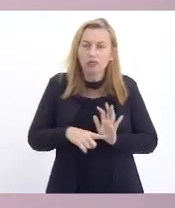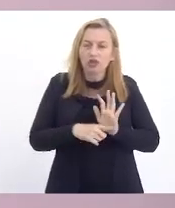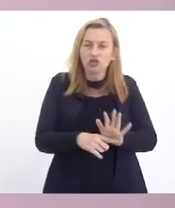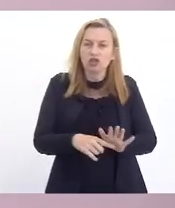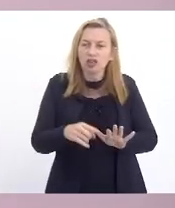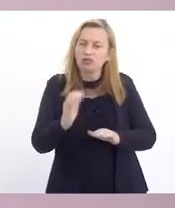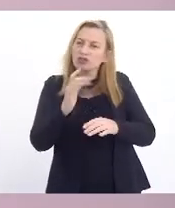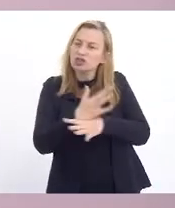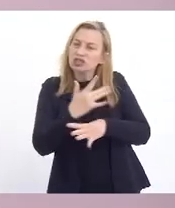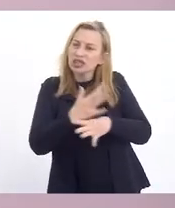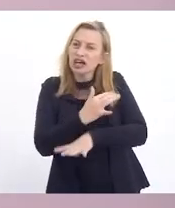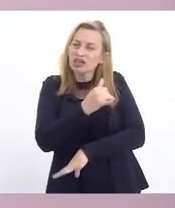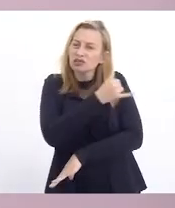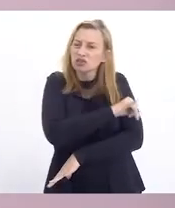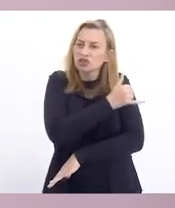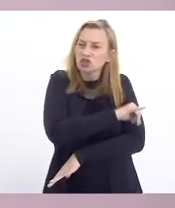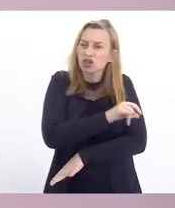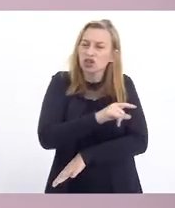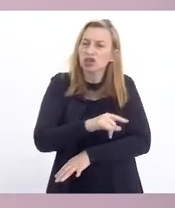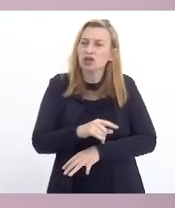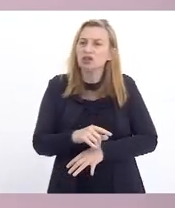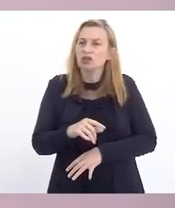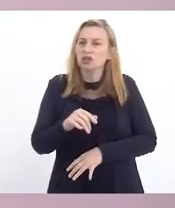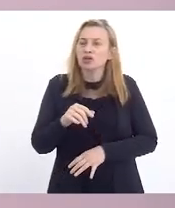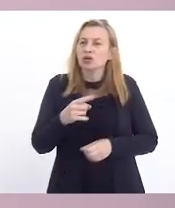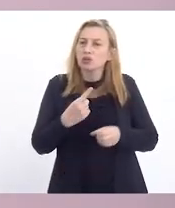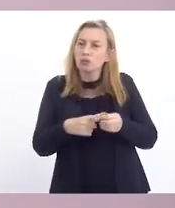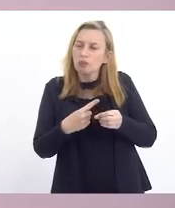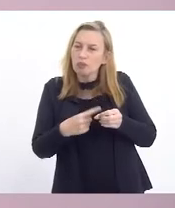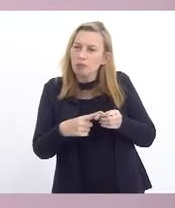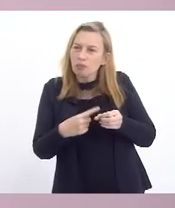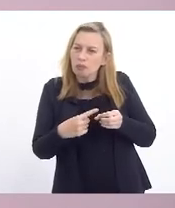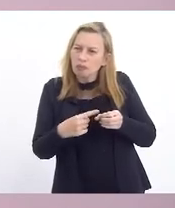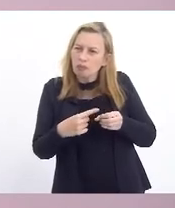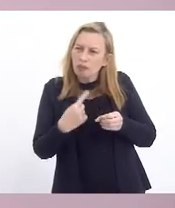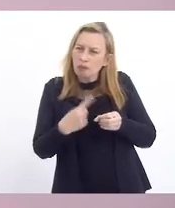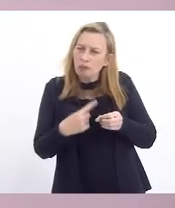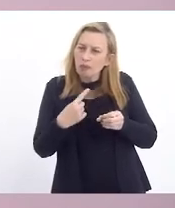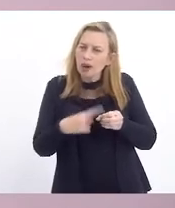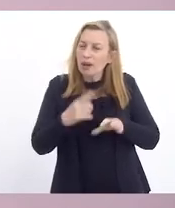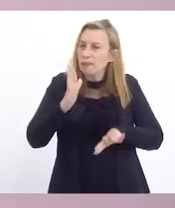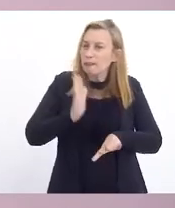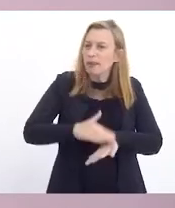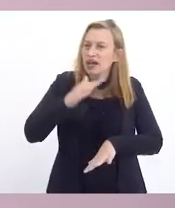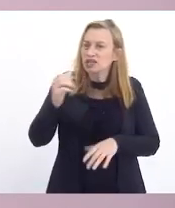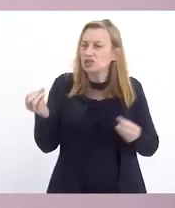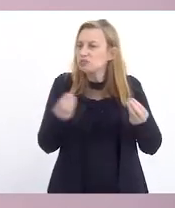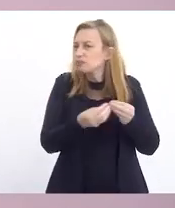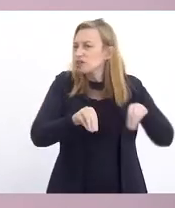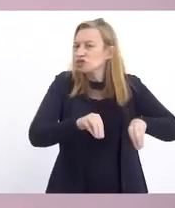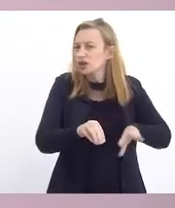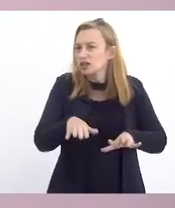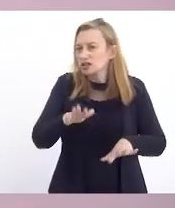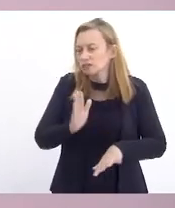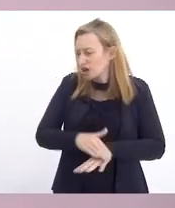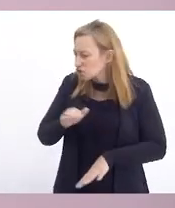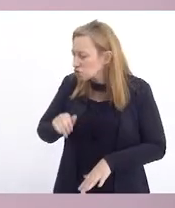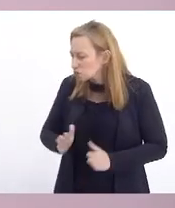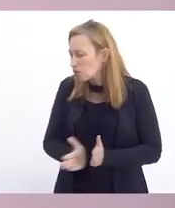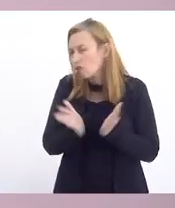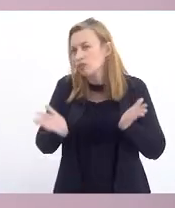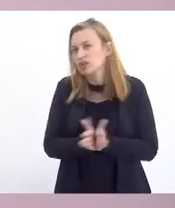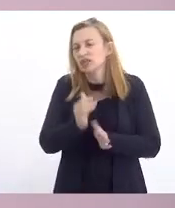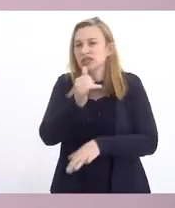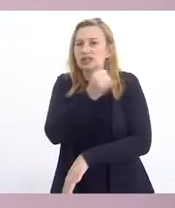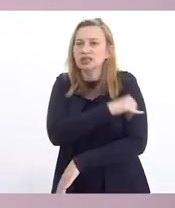Janeiro, por regime de manobra, os bairros que foram mais prejudicados foram os bairros carentes aqui da cidade do Rio de